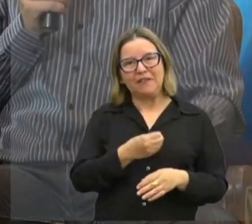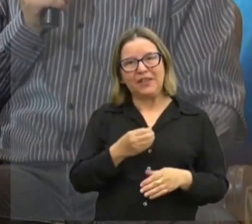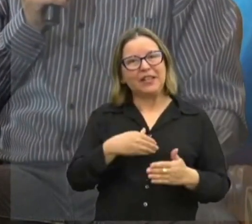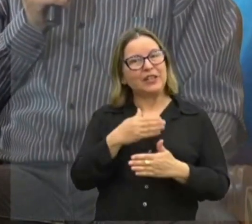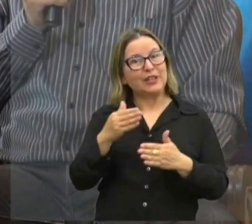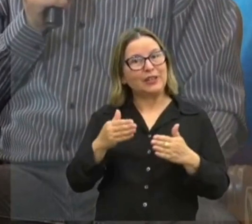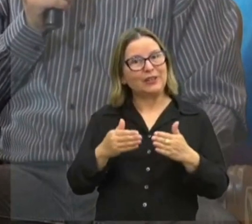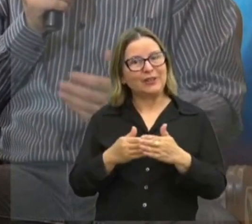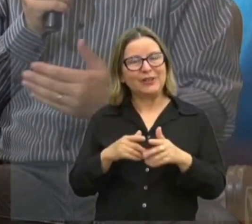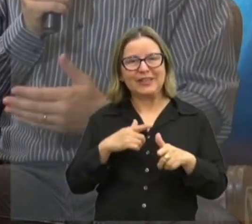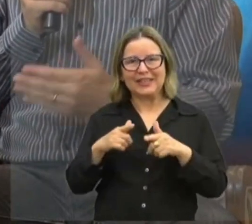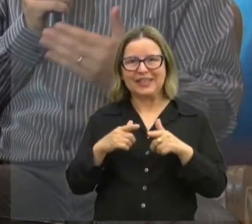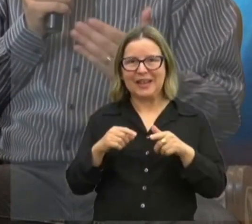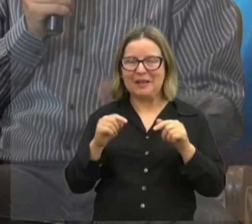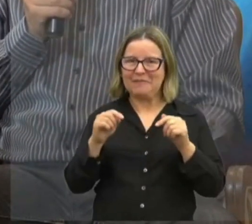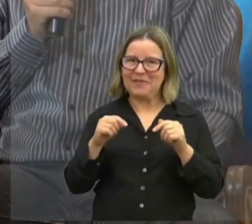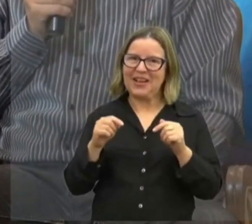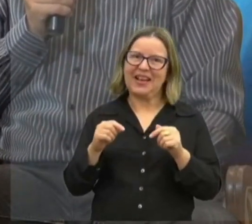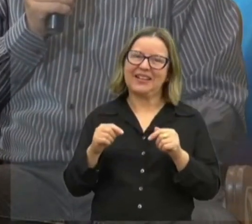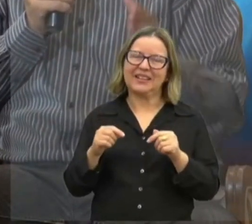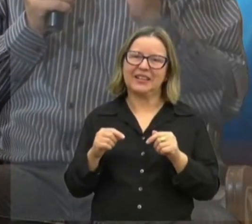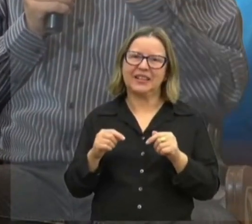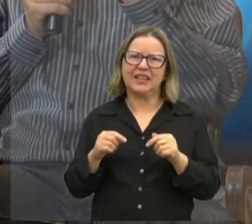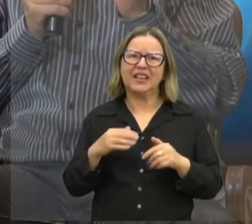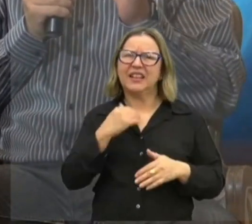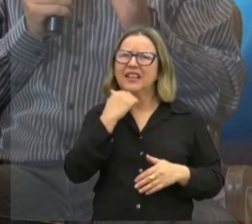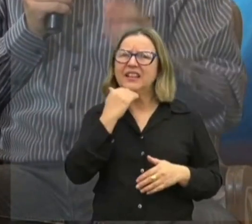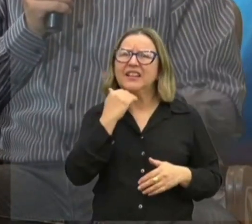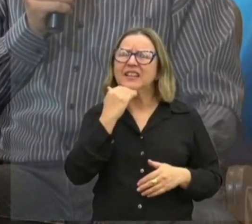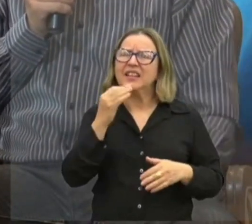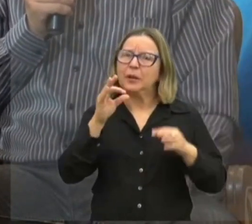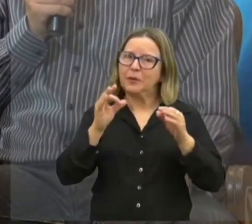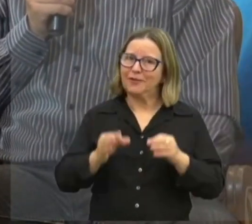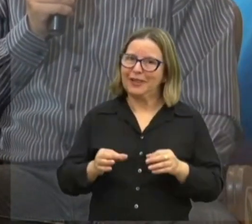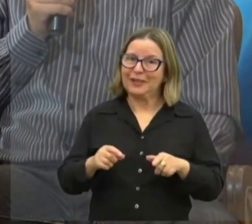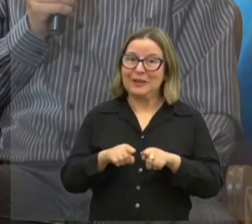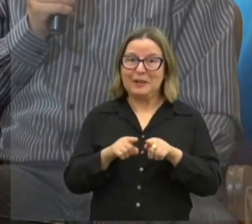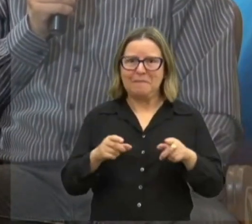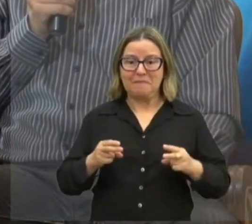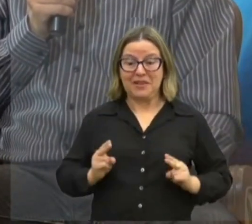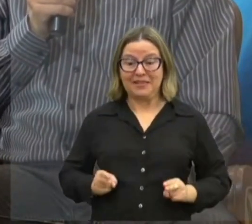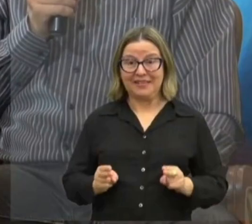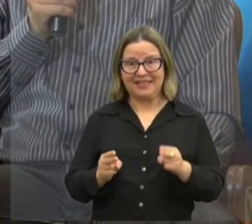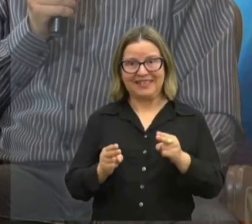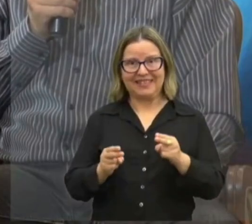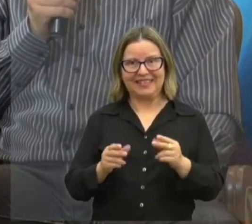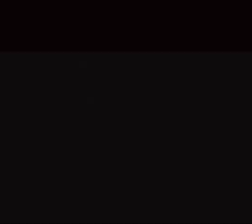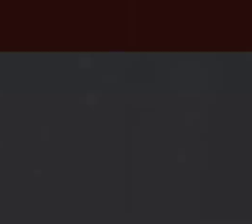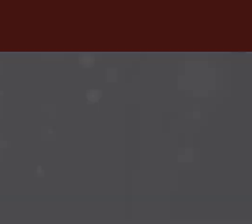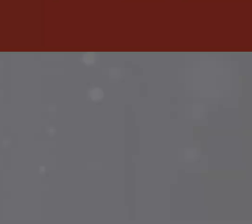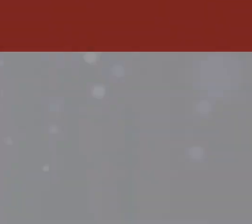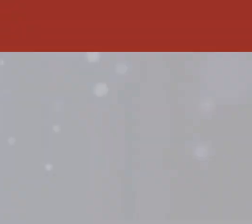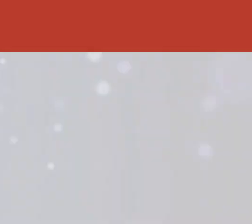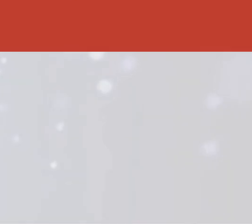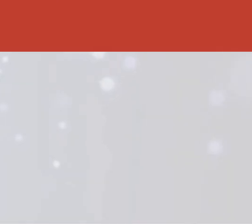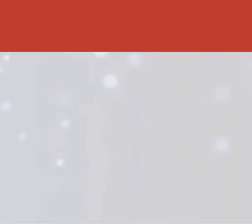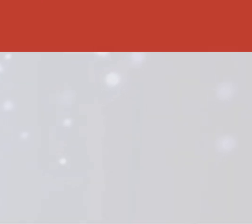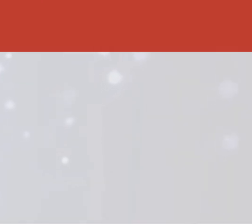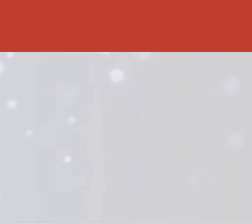partilhando um pouquinho da palavra. Nenhum de nós é perfeito, mas prosseguimos para o alvo da nossa soberana vocação.